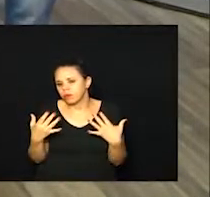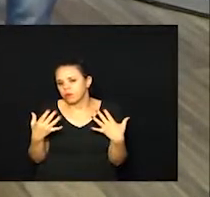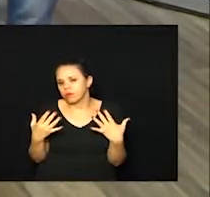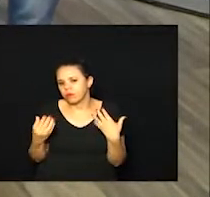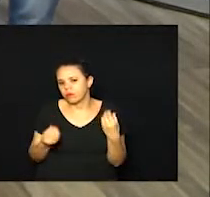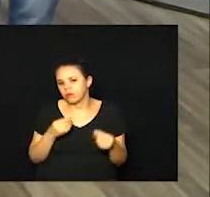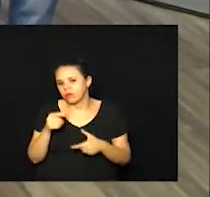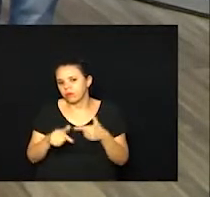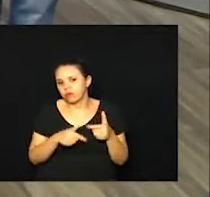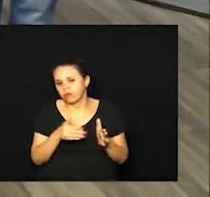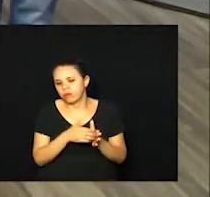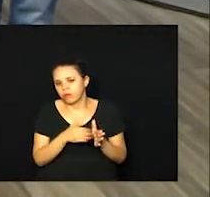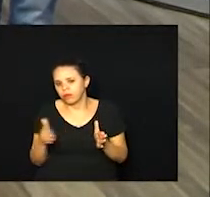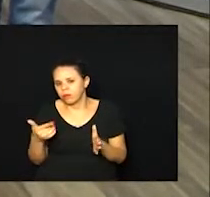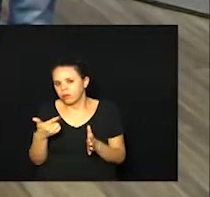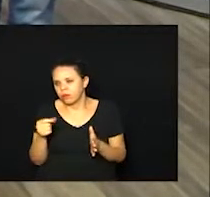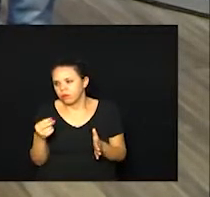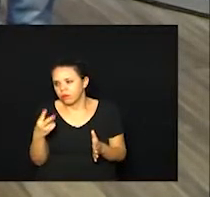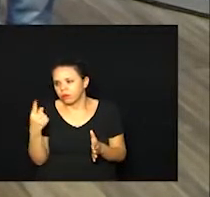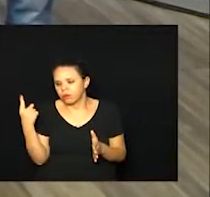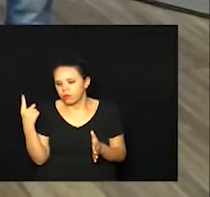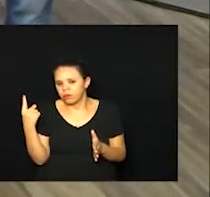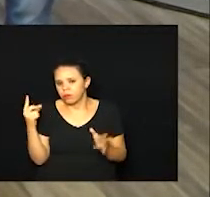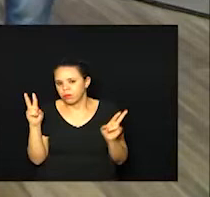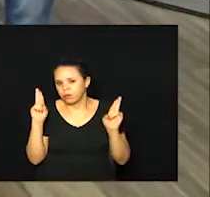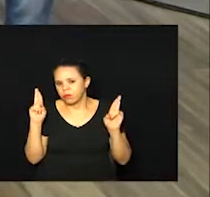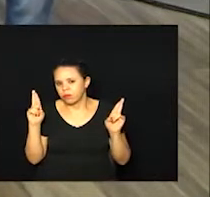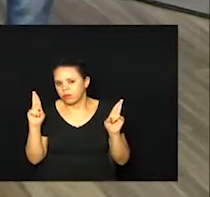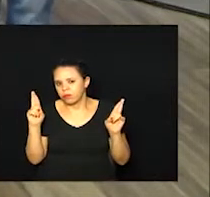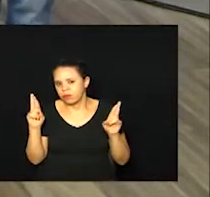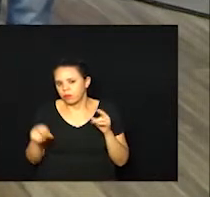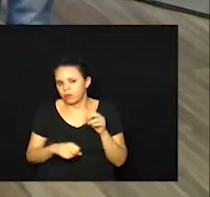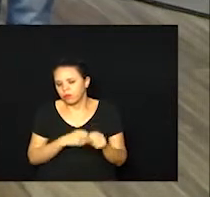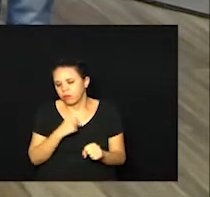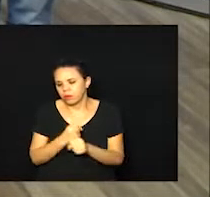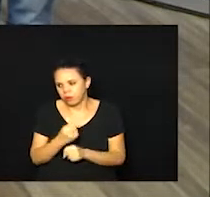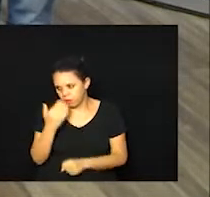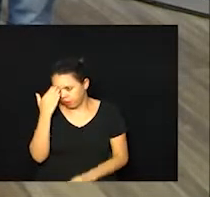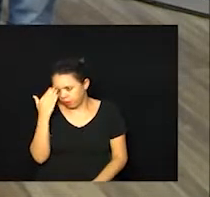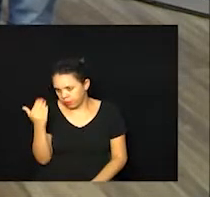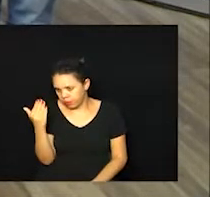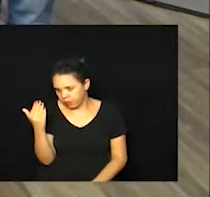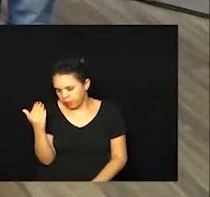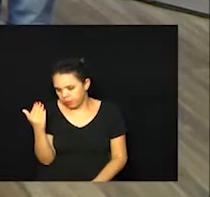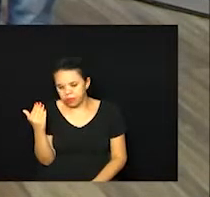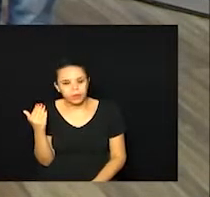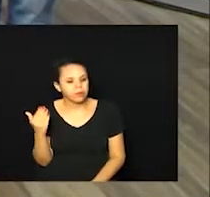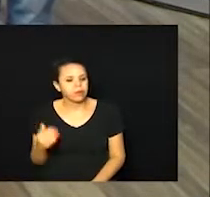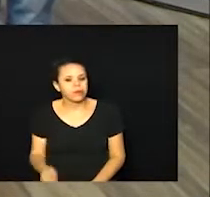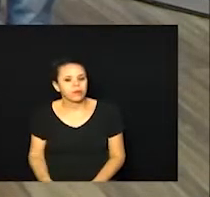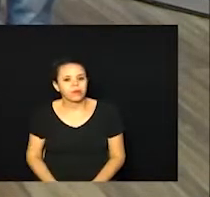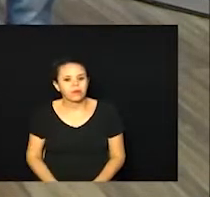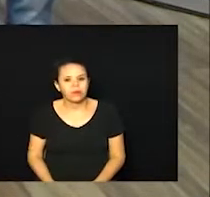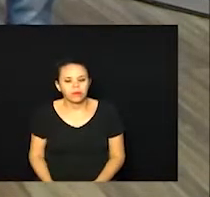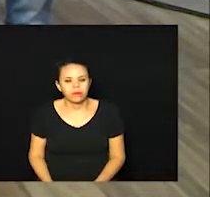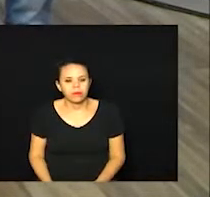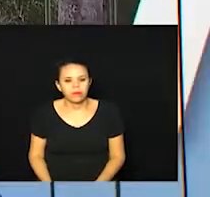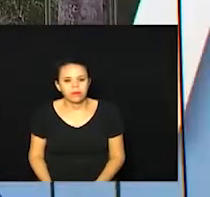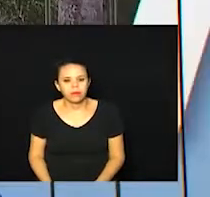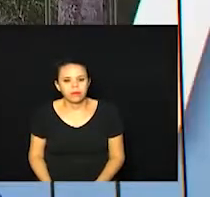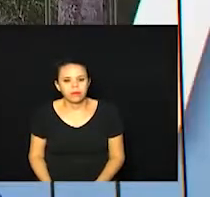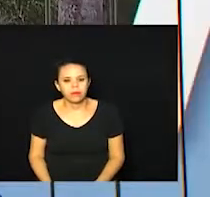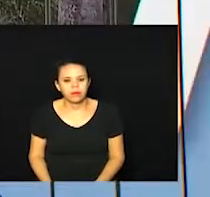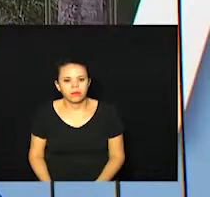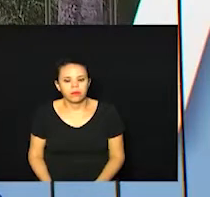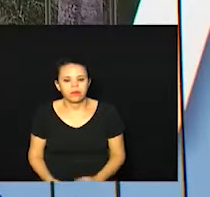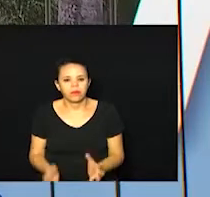como foram os trabalhos ao longo de 2021 e das expectativas para esse ano. Muito obrigada. E aqui agradeço, Viviane, Gabriel, a